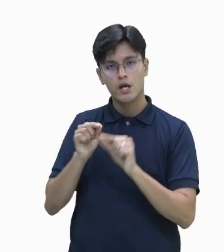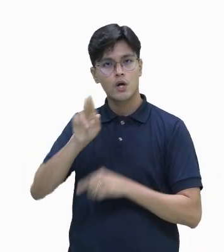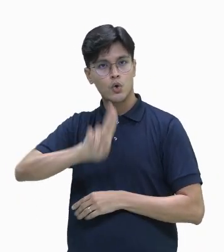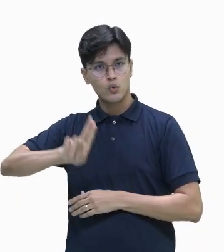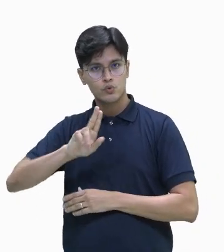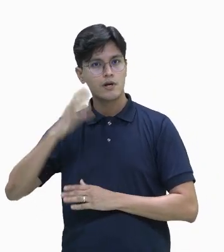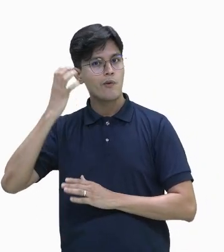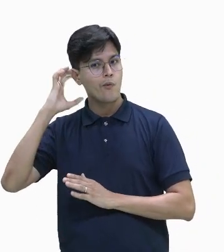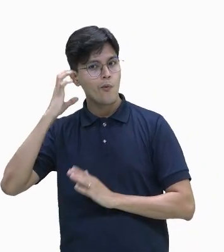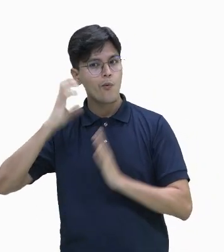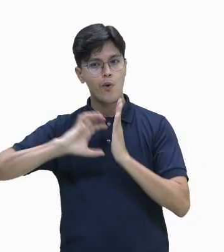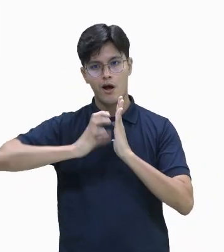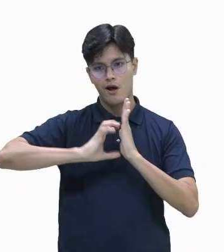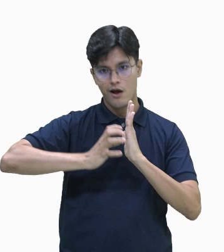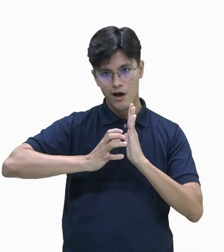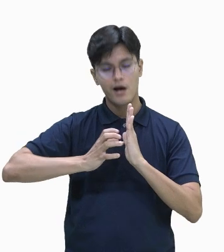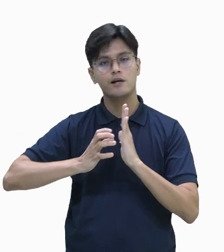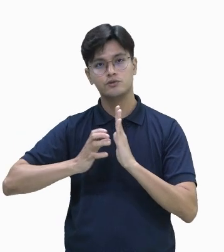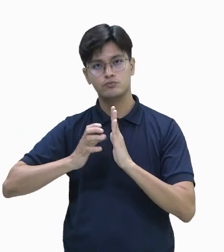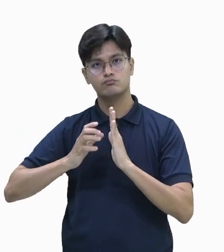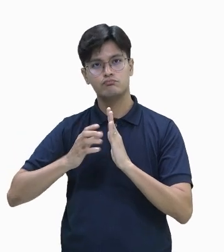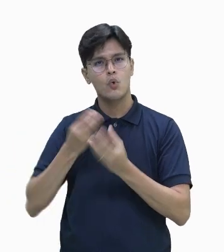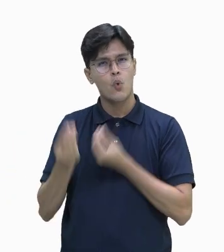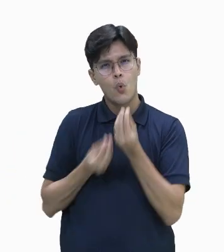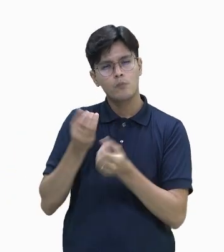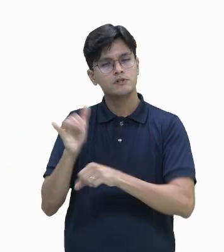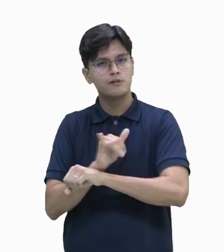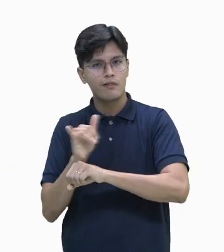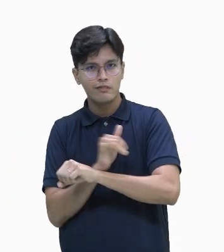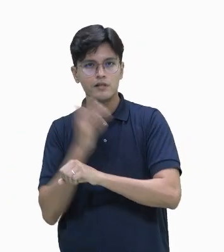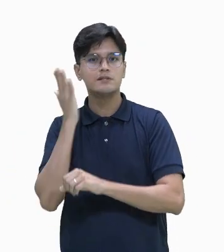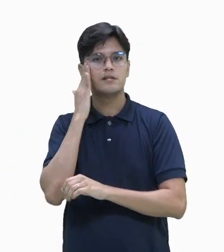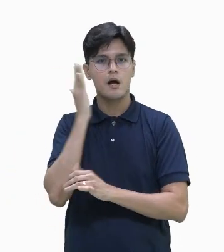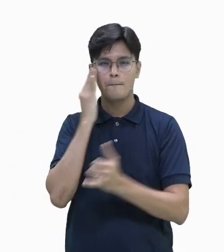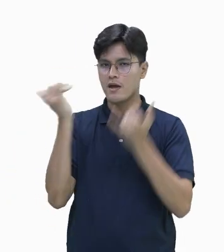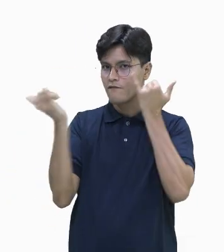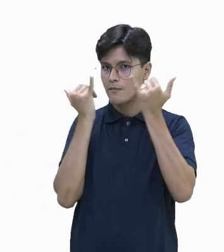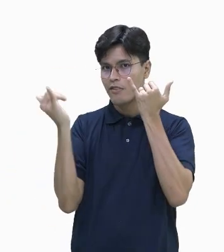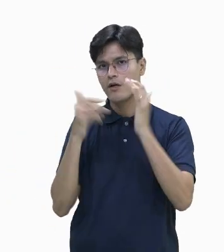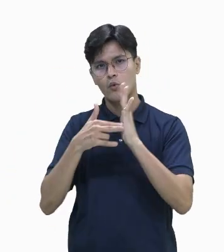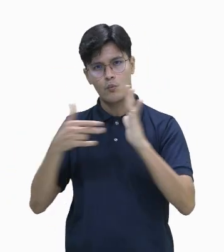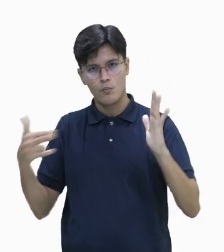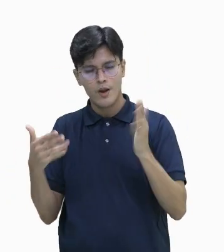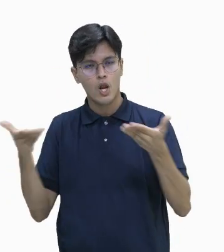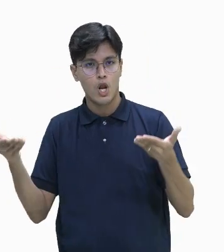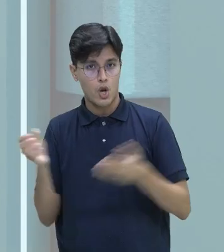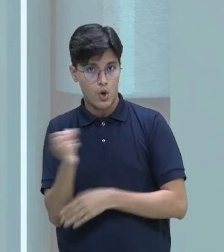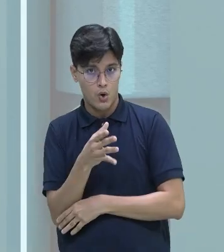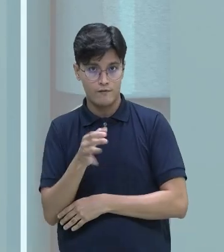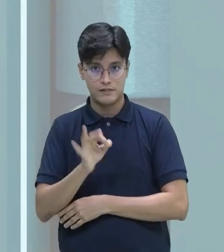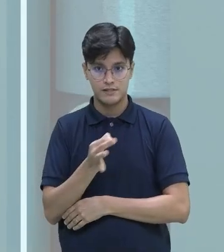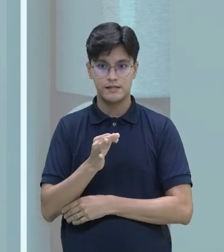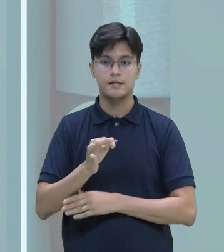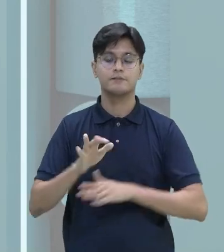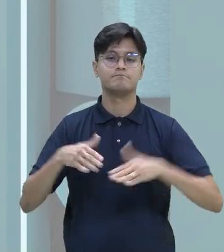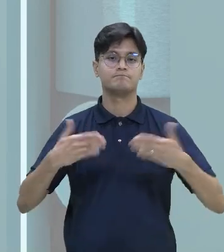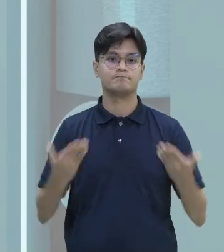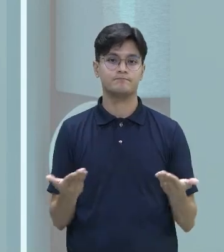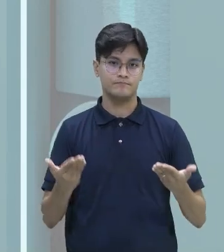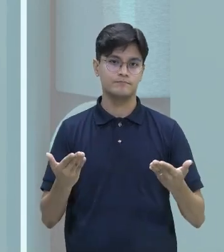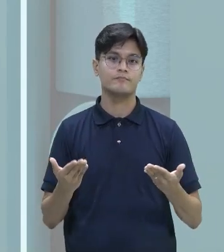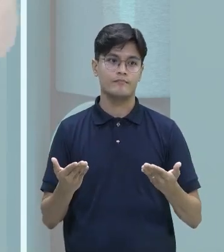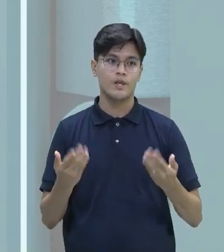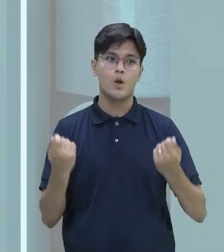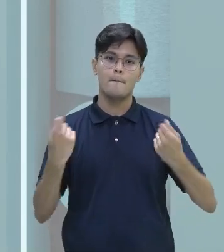buscar informação e de se manter informado. Ok? Então, construir a argumentação nos traz a necessidade